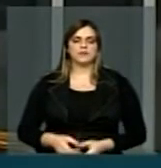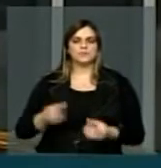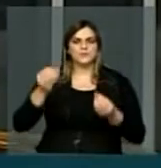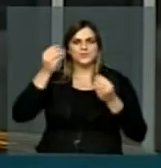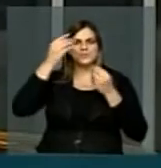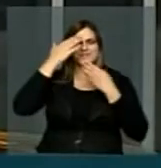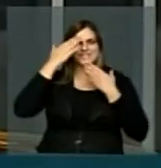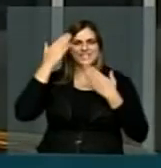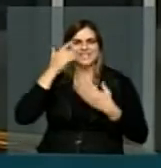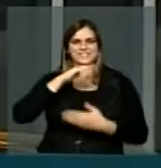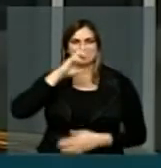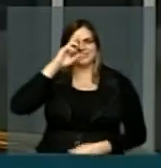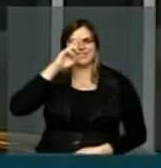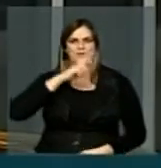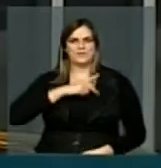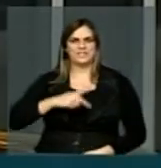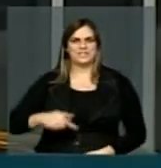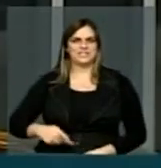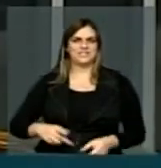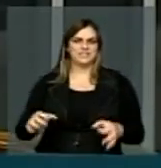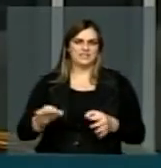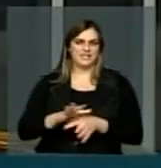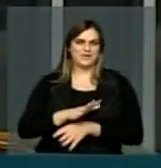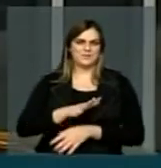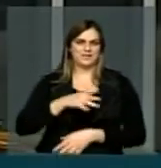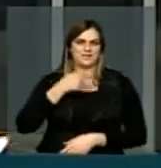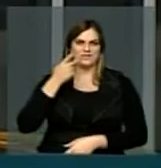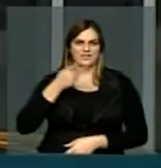Muito obrigado, senhor presidente, era o que eu tinha a